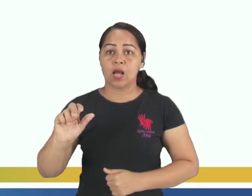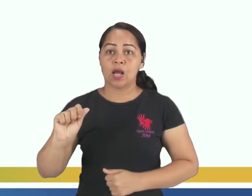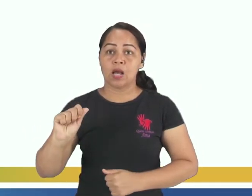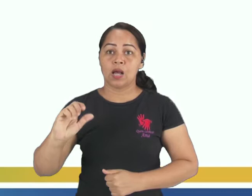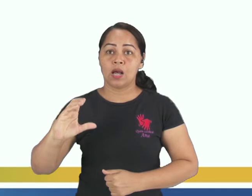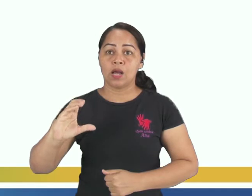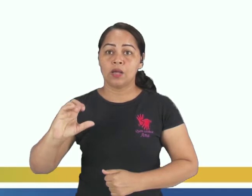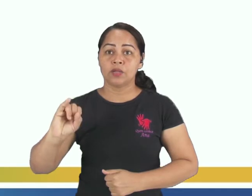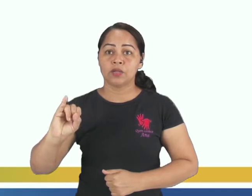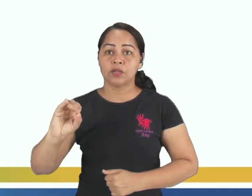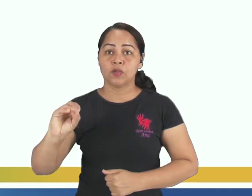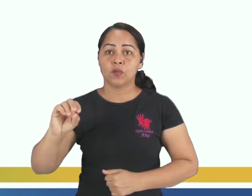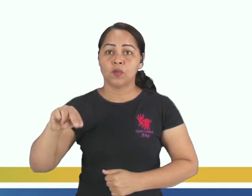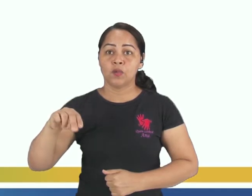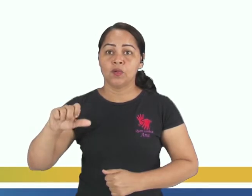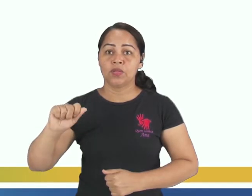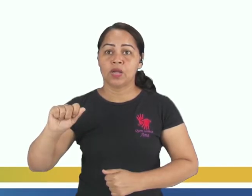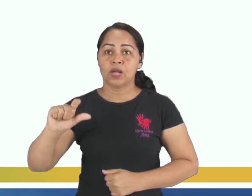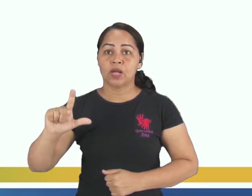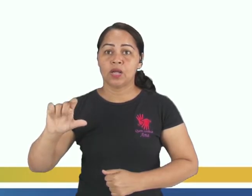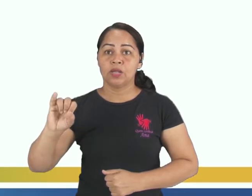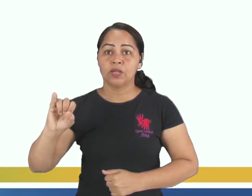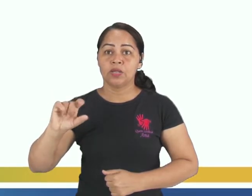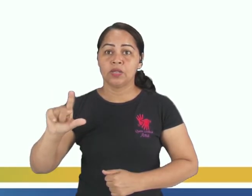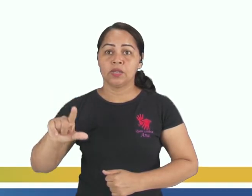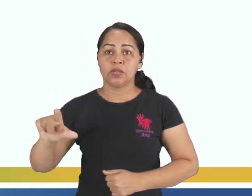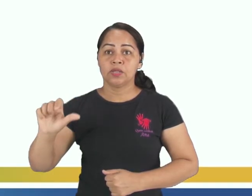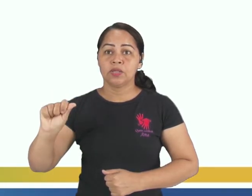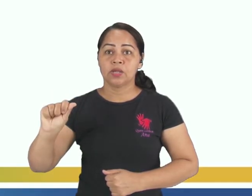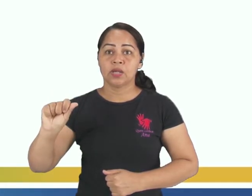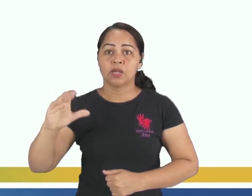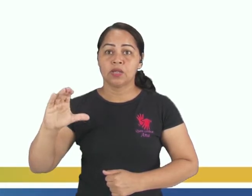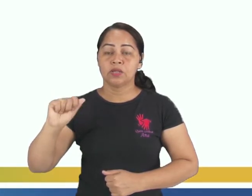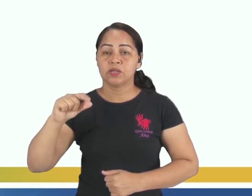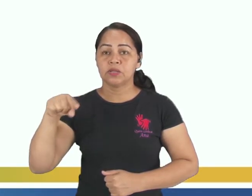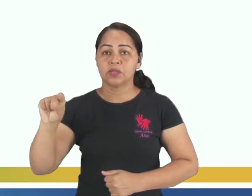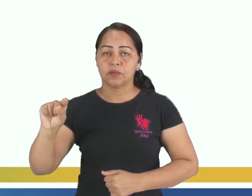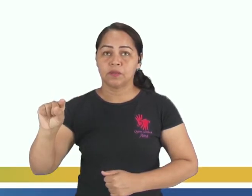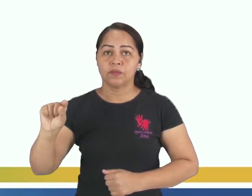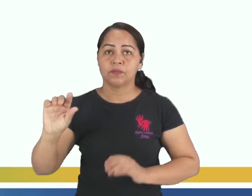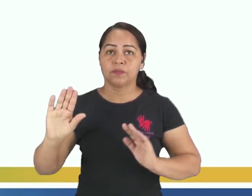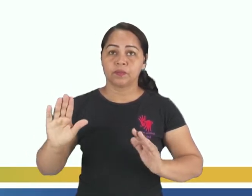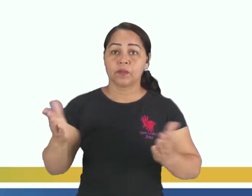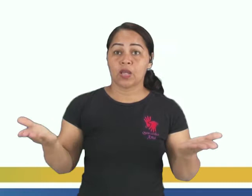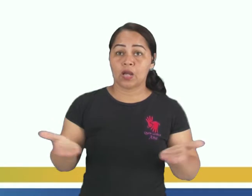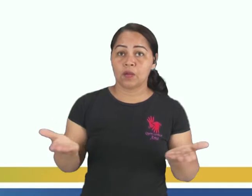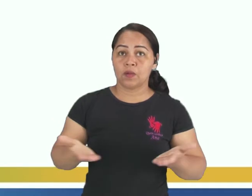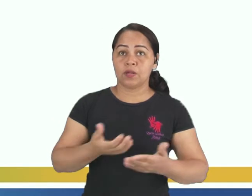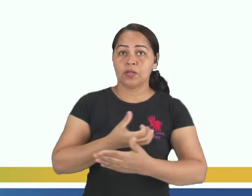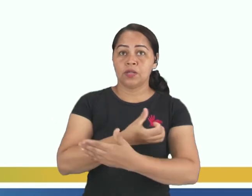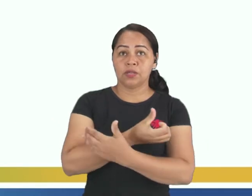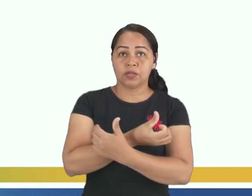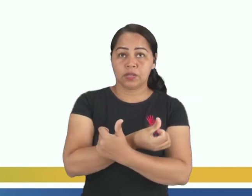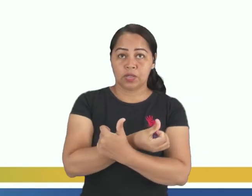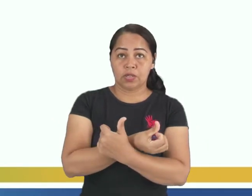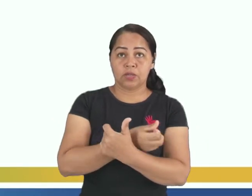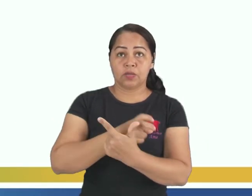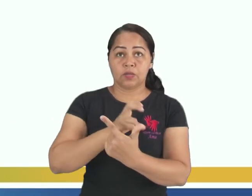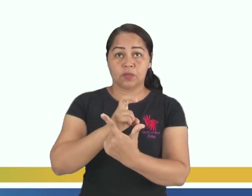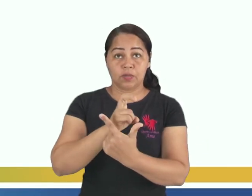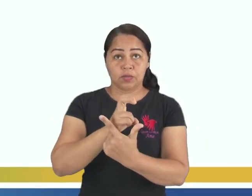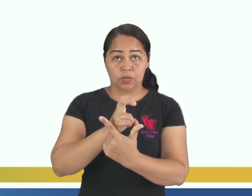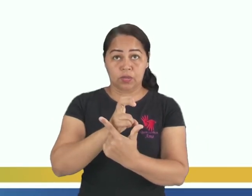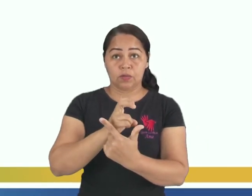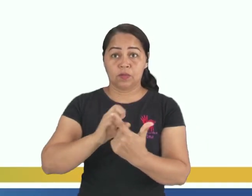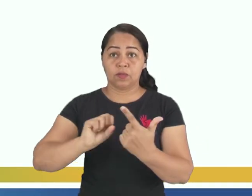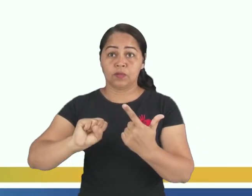retomar naquela aula lá que tem explicando direitinho, tá? Então aqui vai dar, ó, 6 raiz quinta de 81 e aqui embaixo